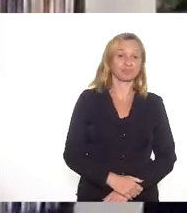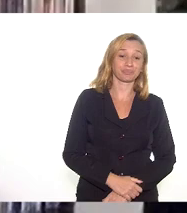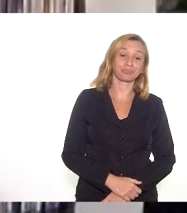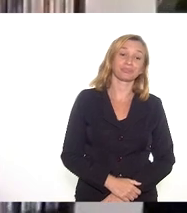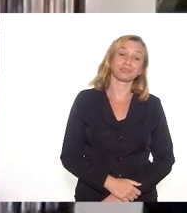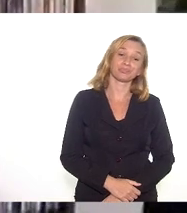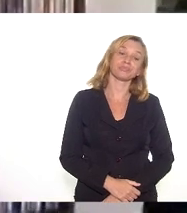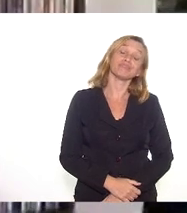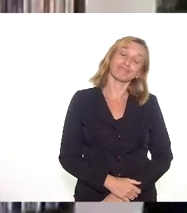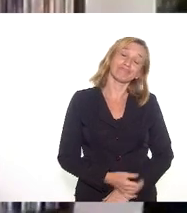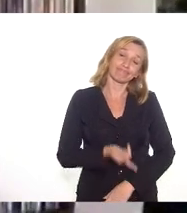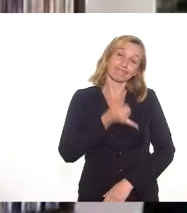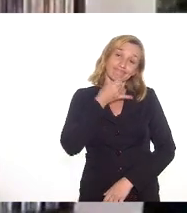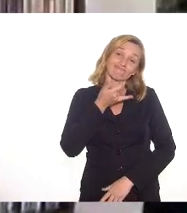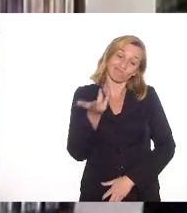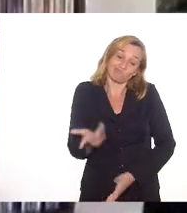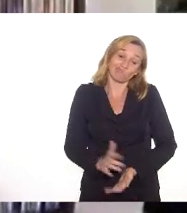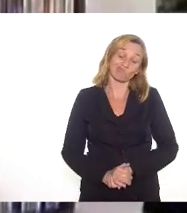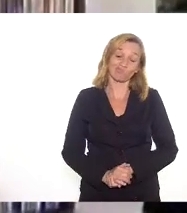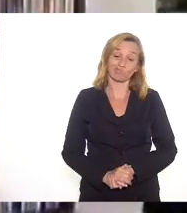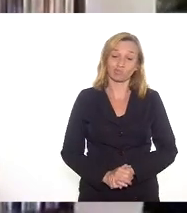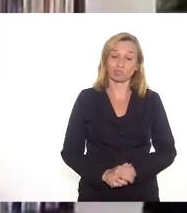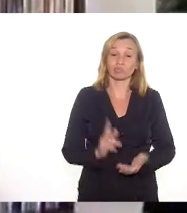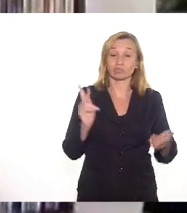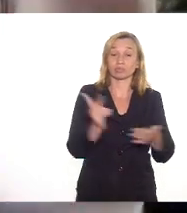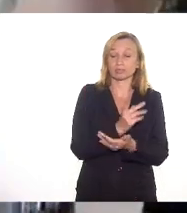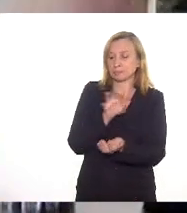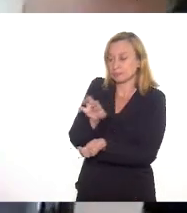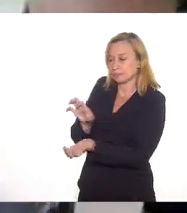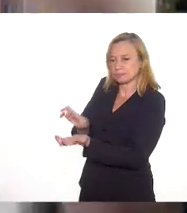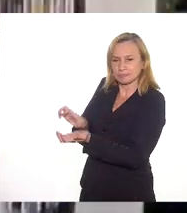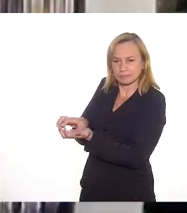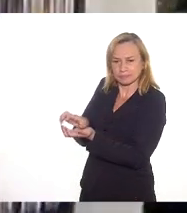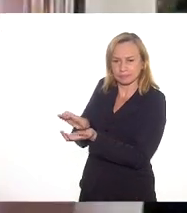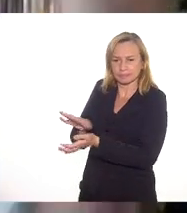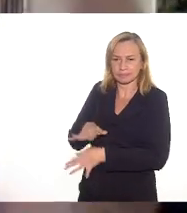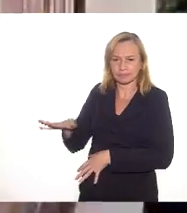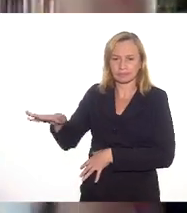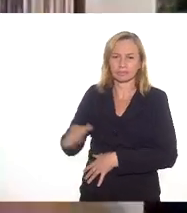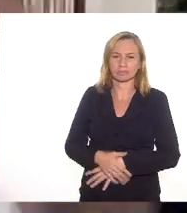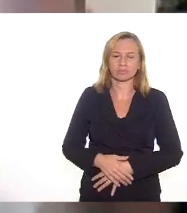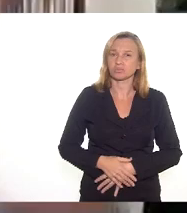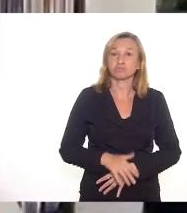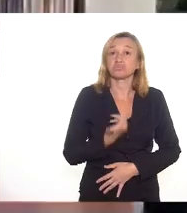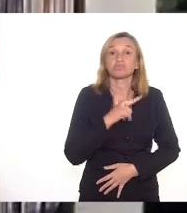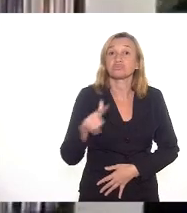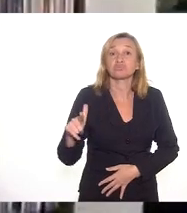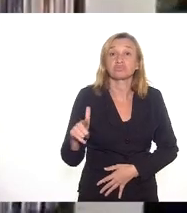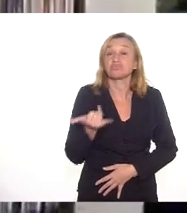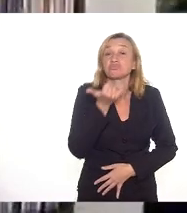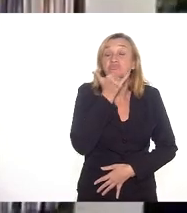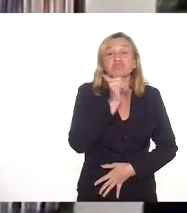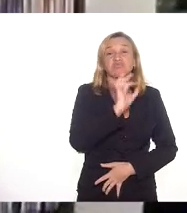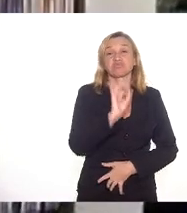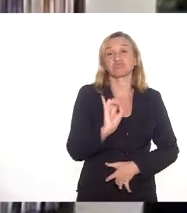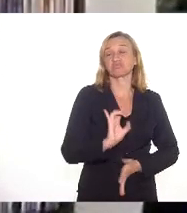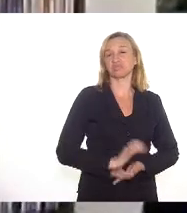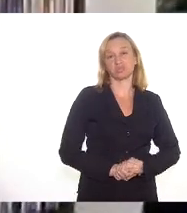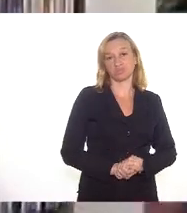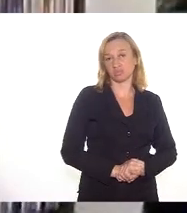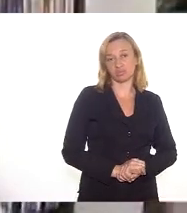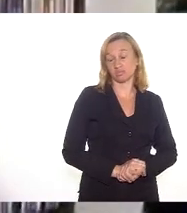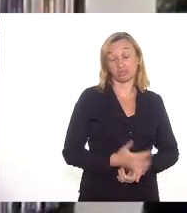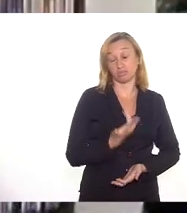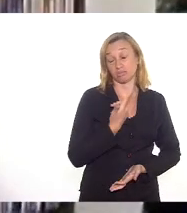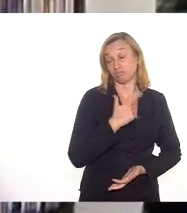Me horroriza. Esse negócio que aconteceu no Jacarim, no Jacarezinho, não tem desculpa.